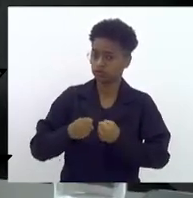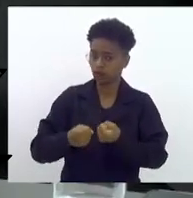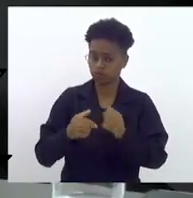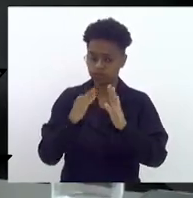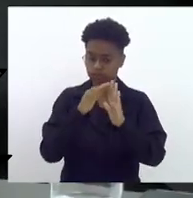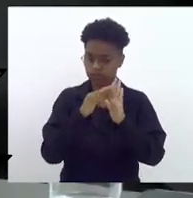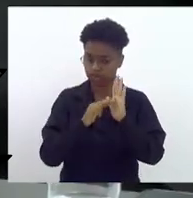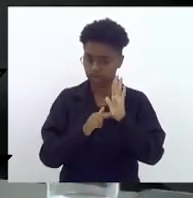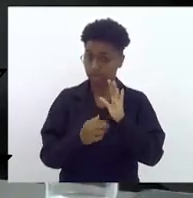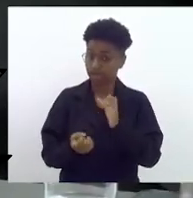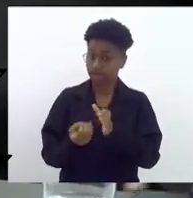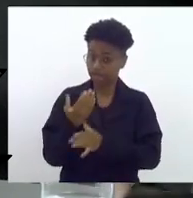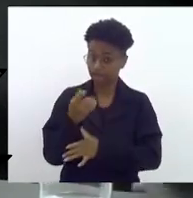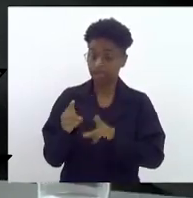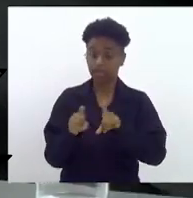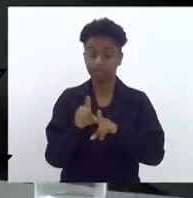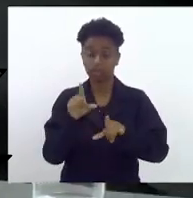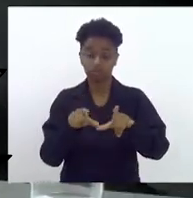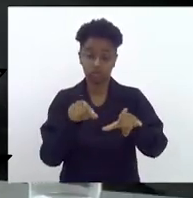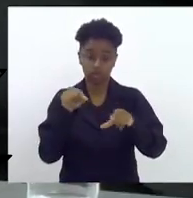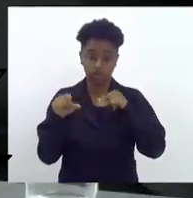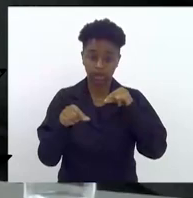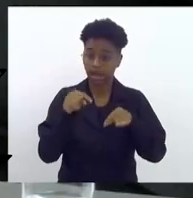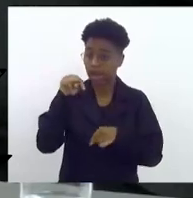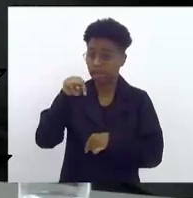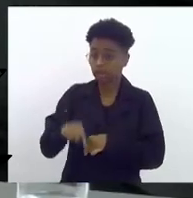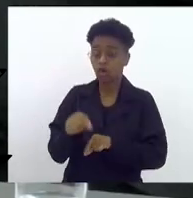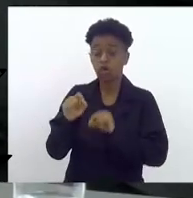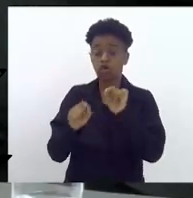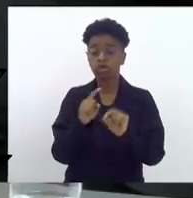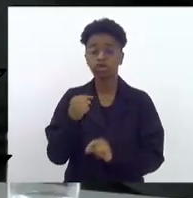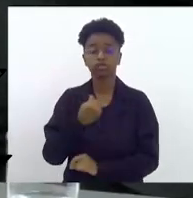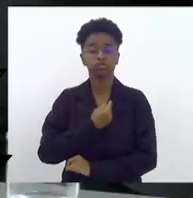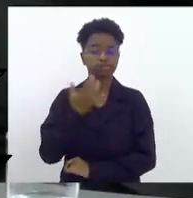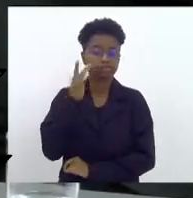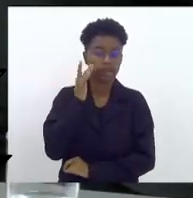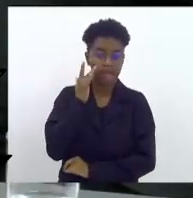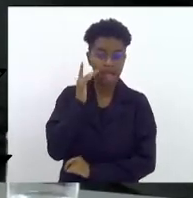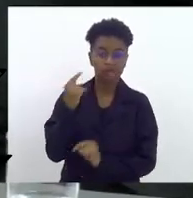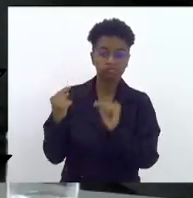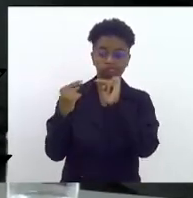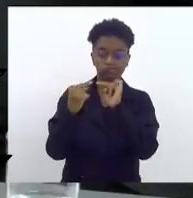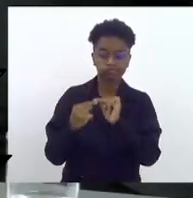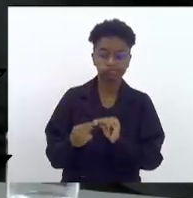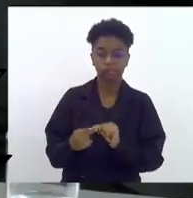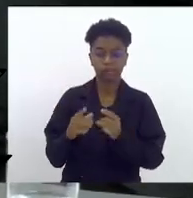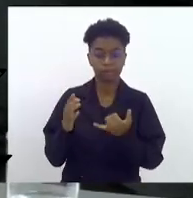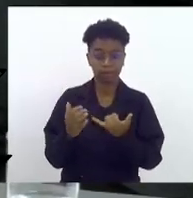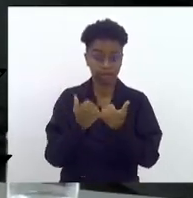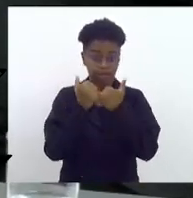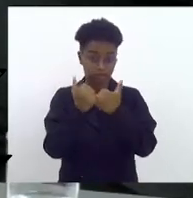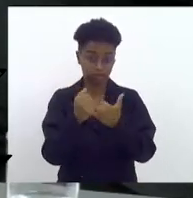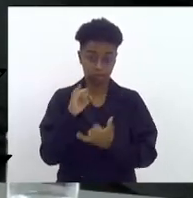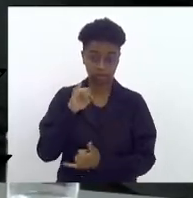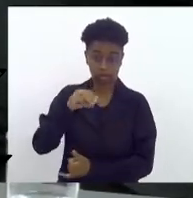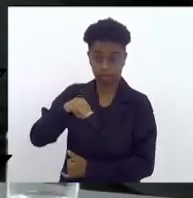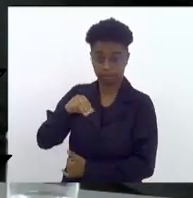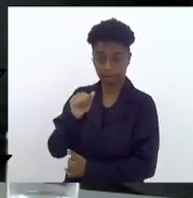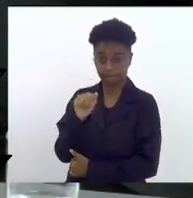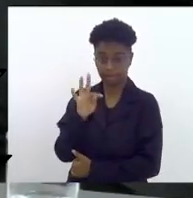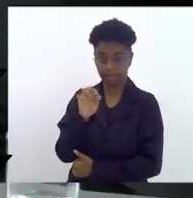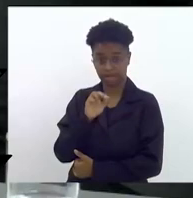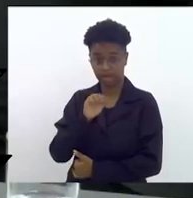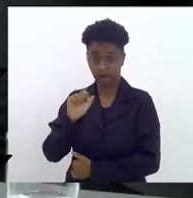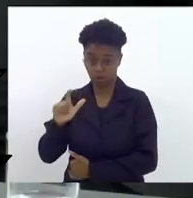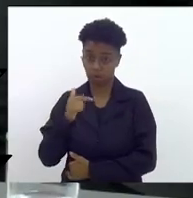e uma definição interna do que que a gente conceitua como patrimônio imaterial isso é um elemento que eu